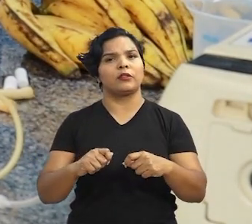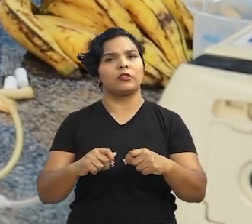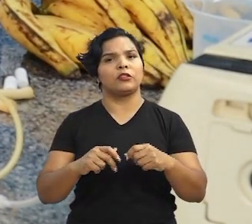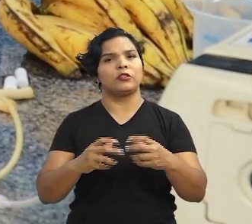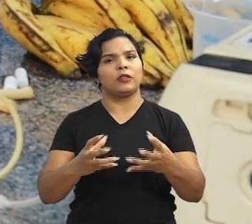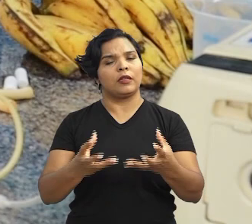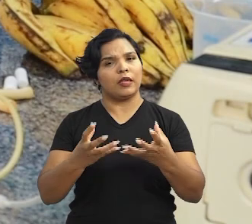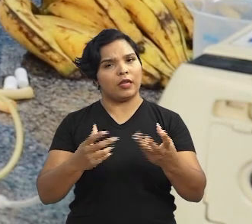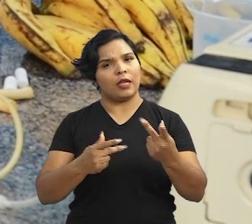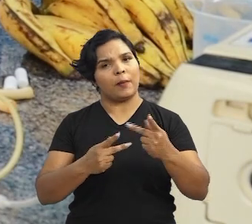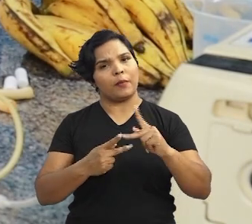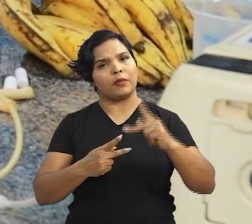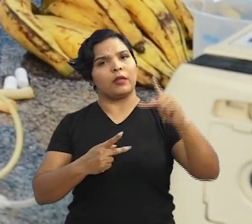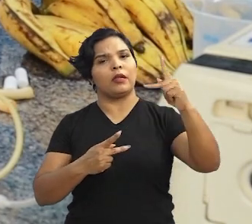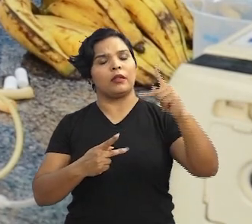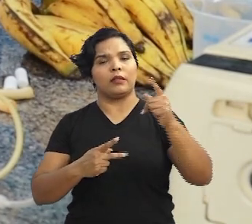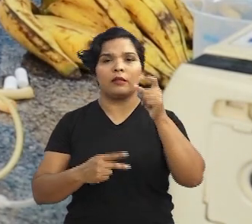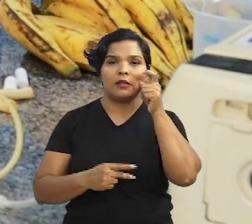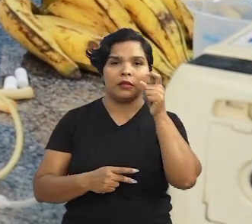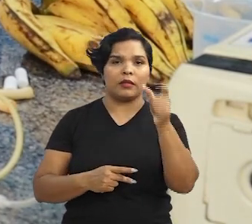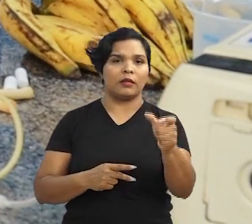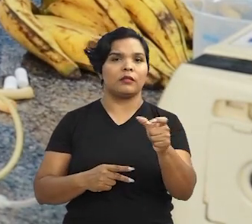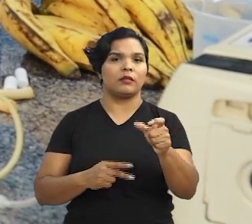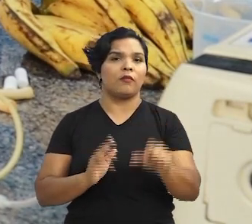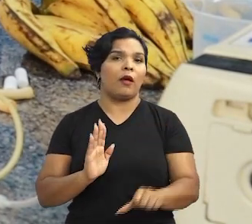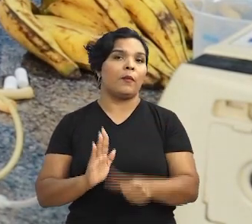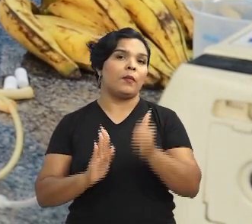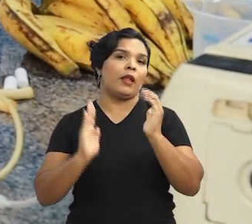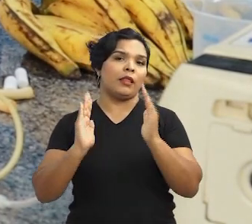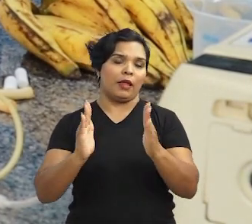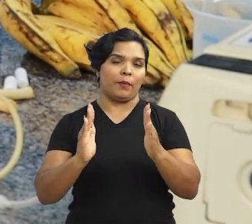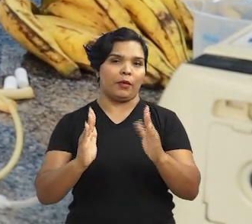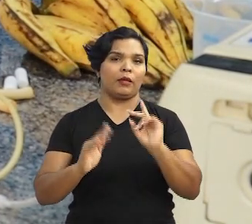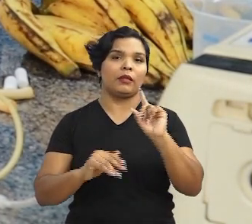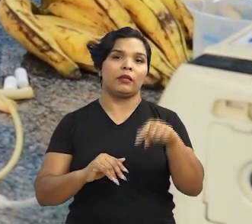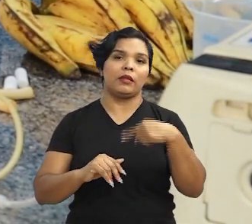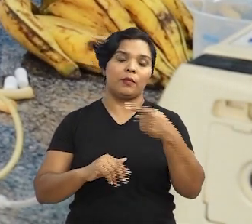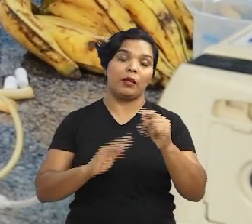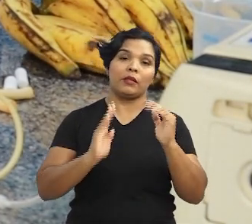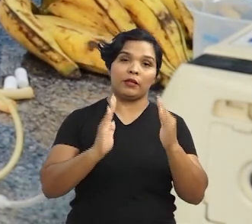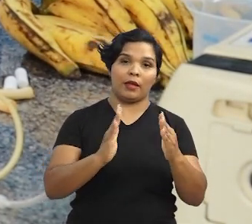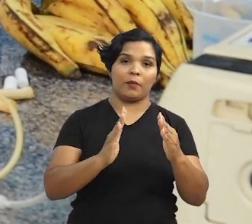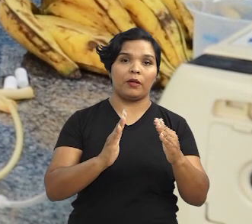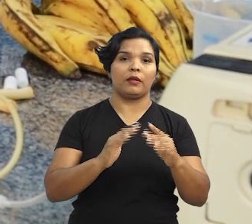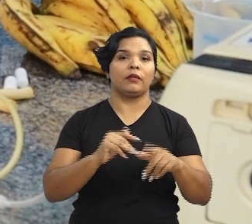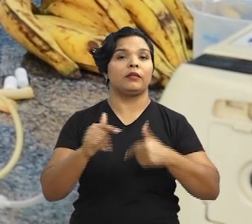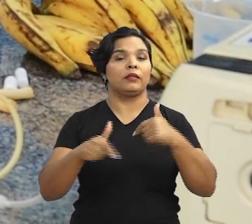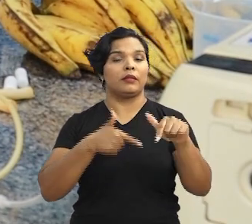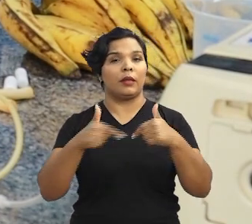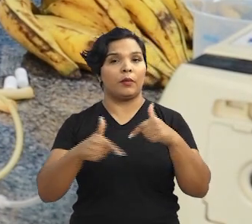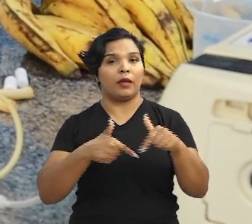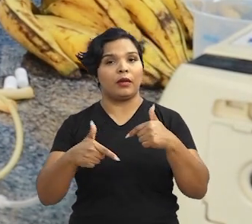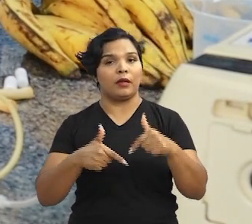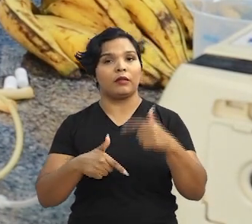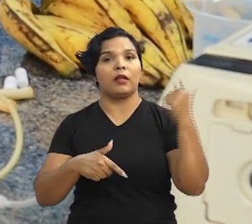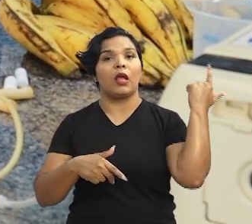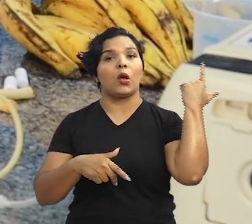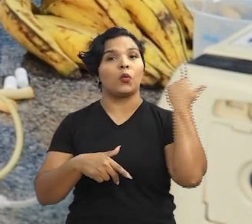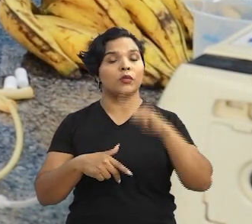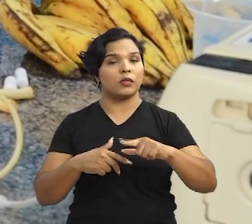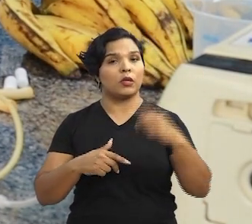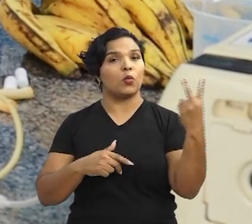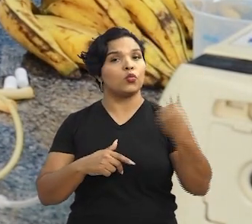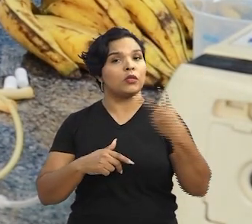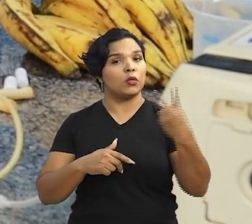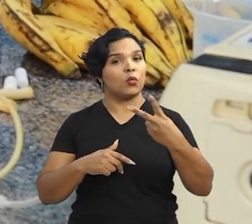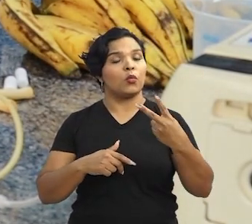de reter a proteína que a gente tem interesse. Então, essa foi a primeira etapa. A próxima etapa que a gente está trabalhando é